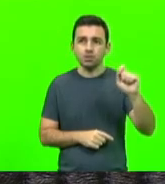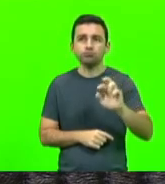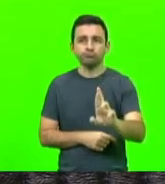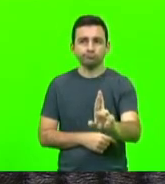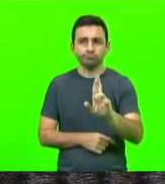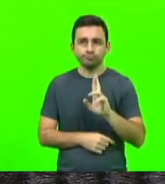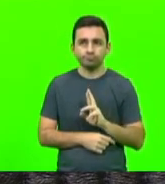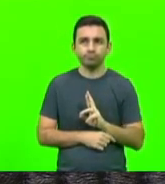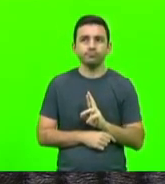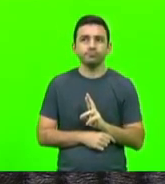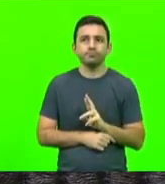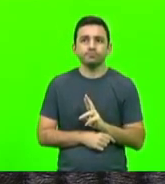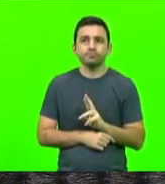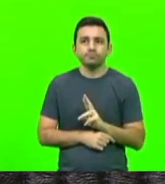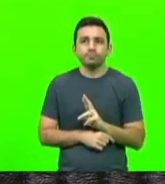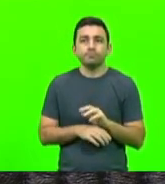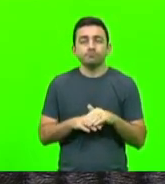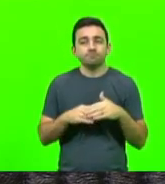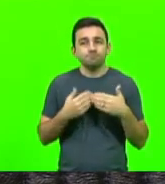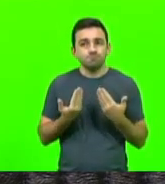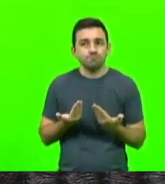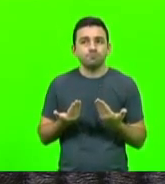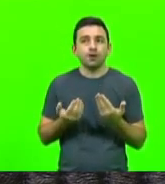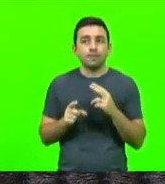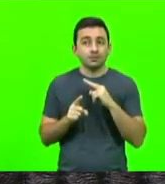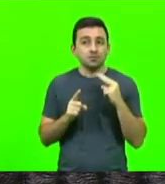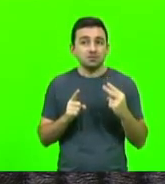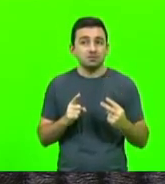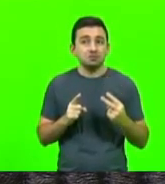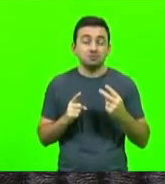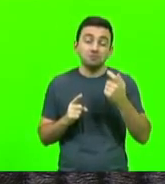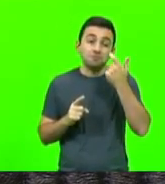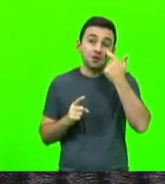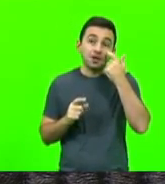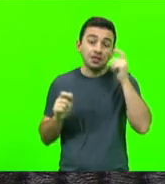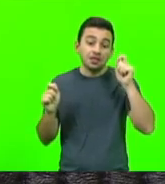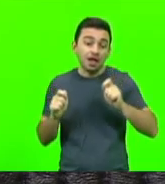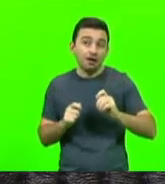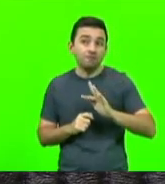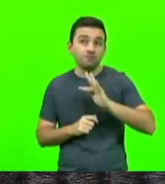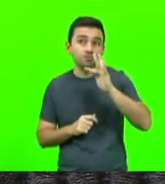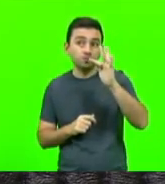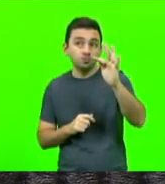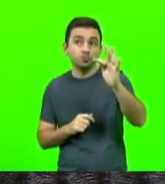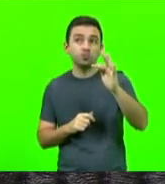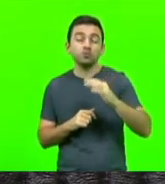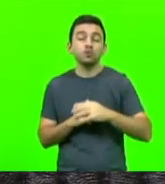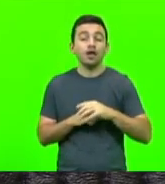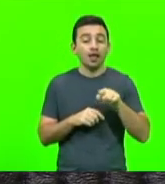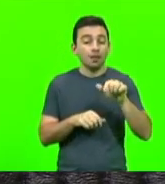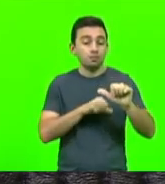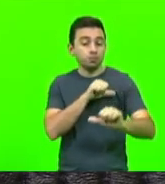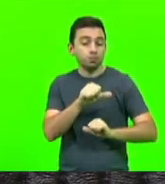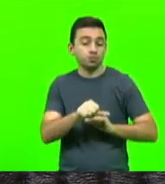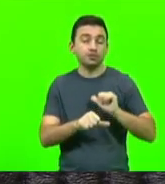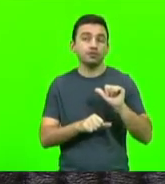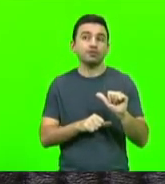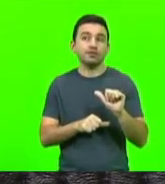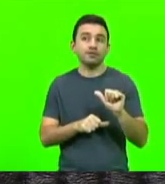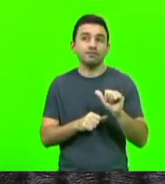feedback, nessa perspectiva de uma possível federalização da FURB. Então, quero